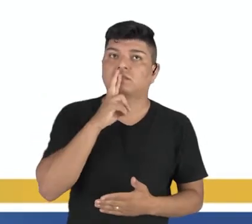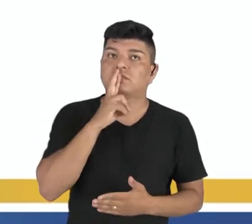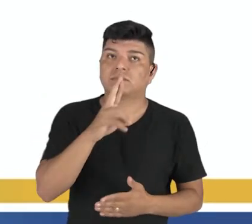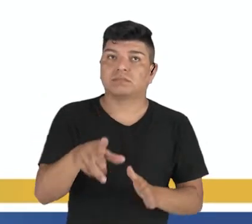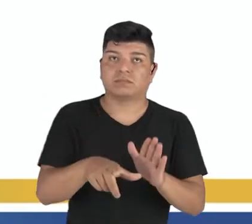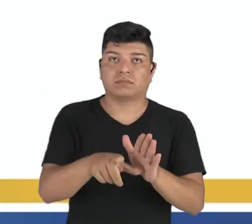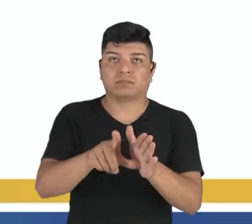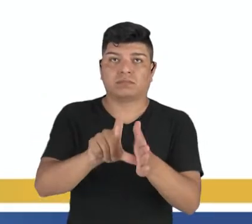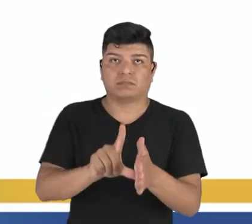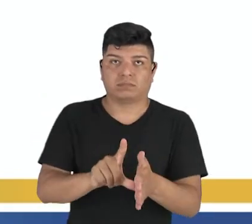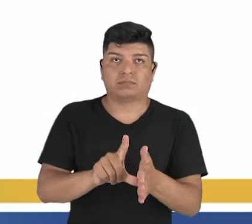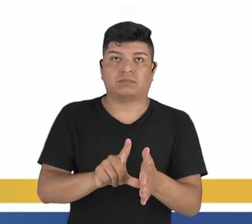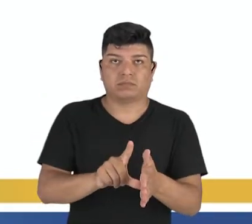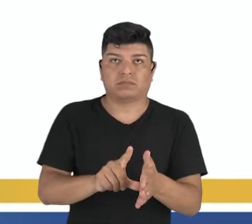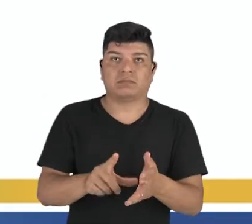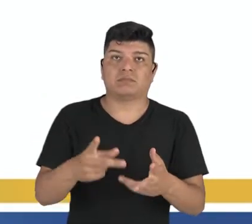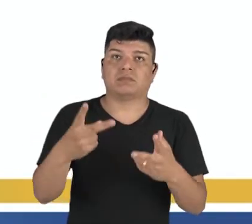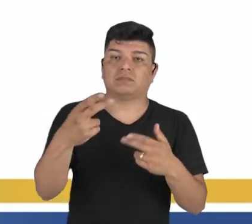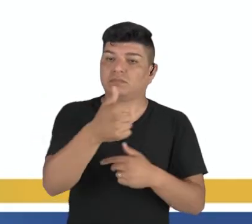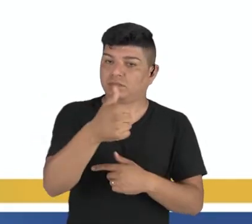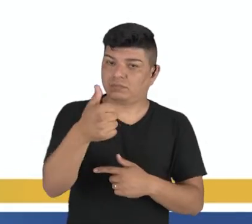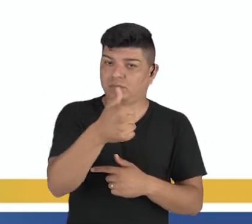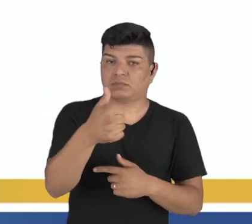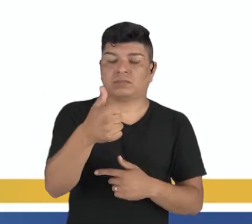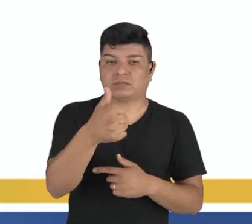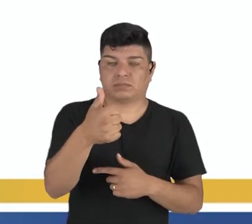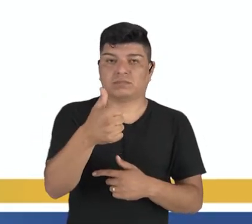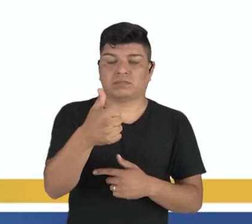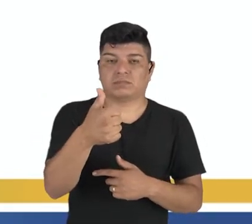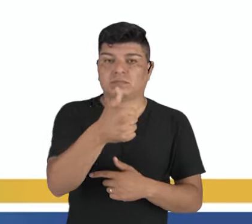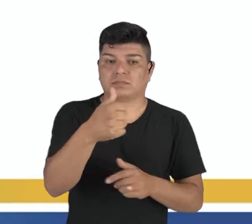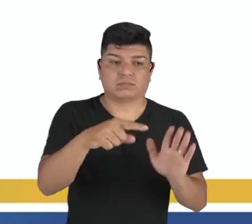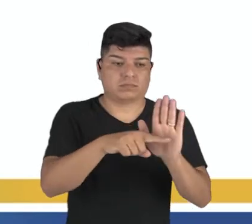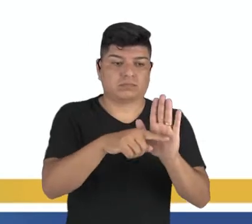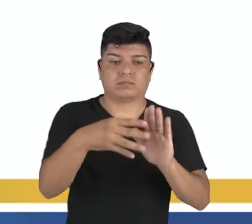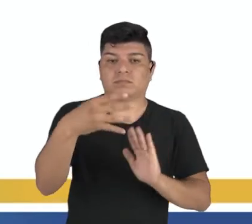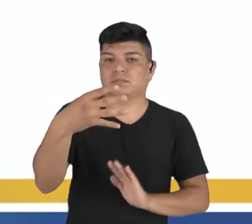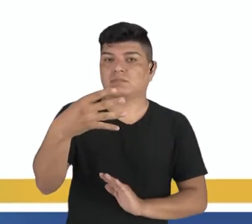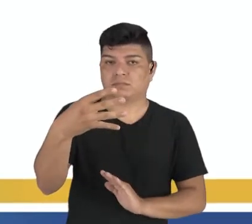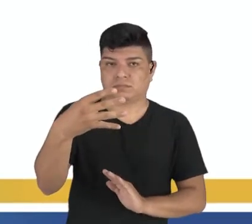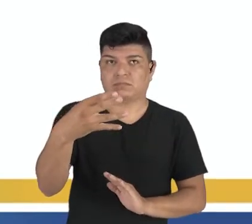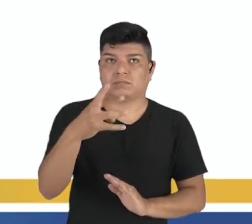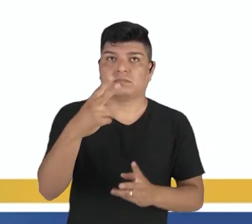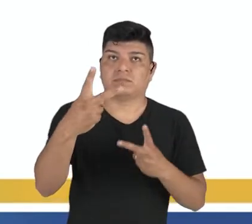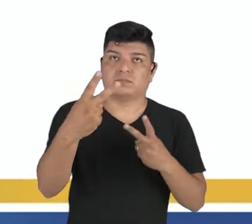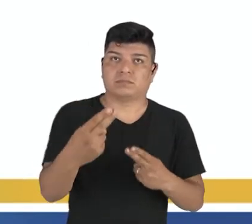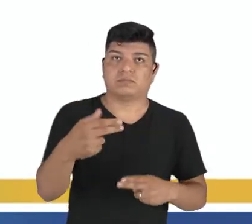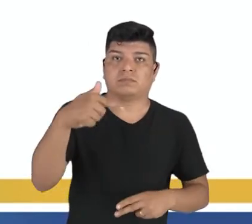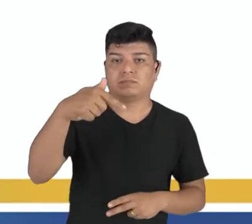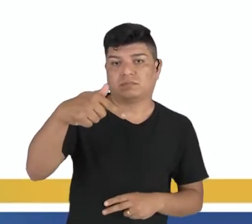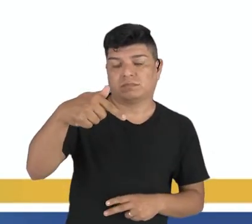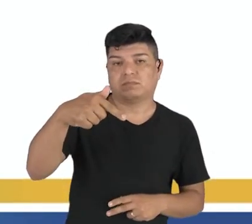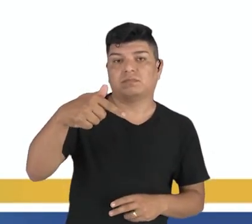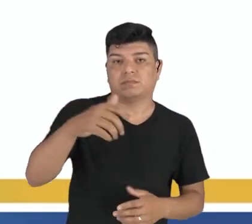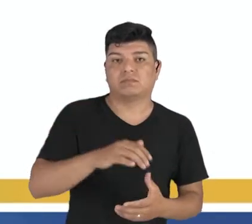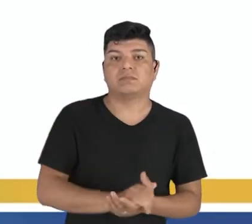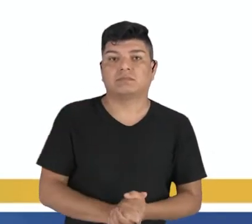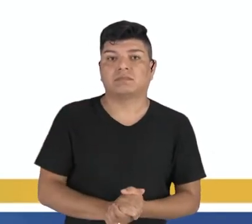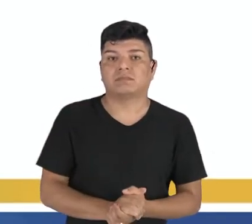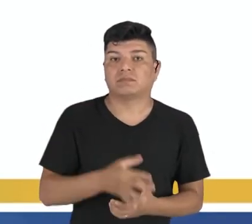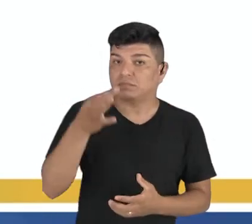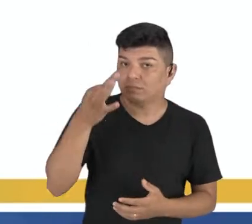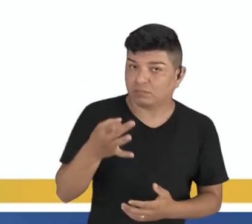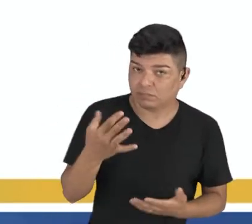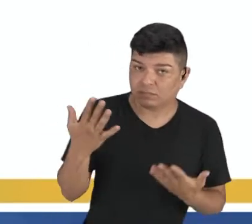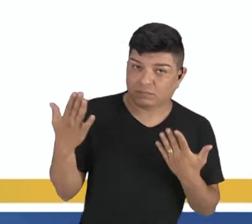resultado anterior era 11. Então, ficou 11 menos 4 deu igual a 7. E aí ele afirmou